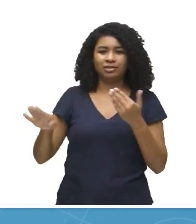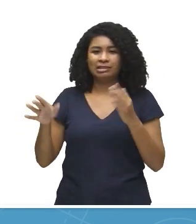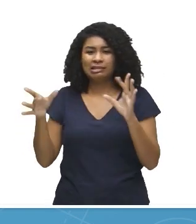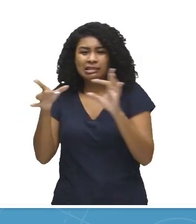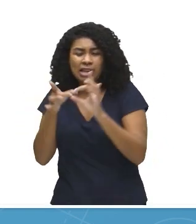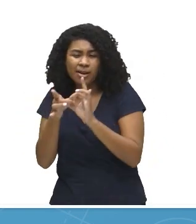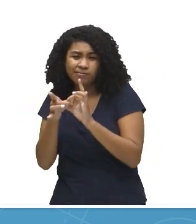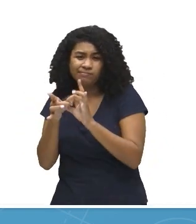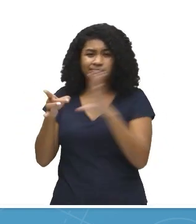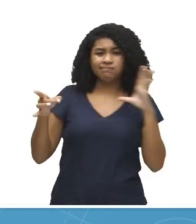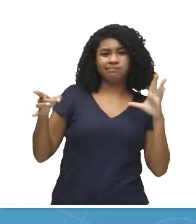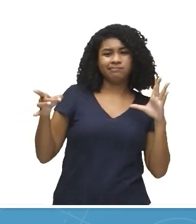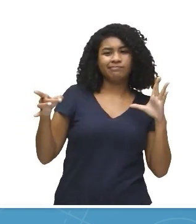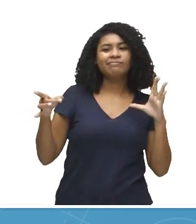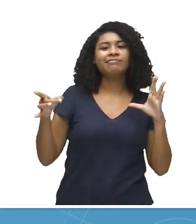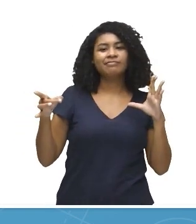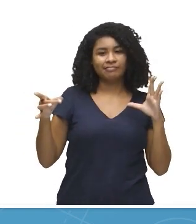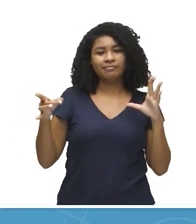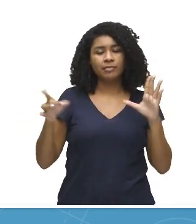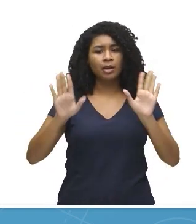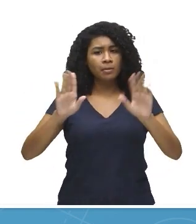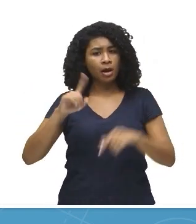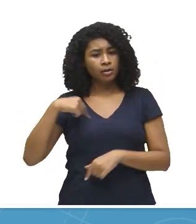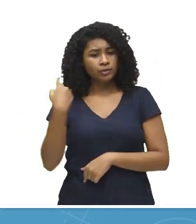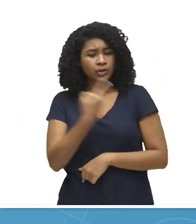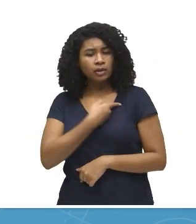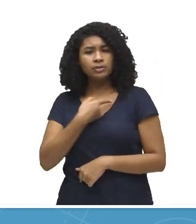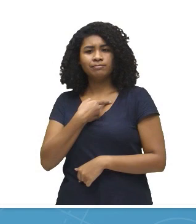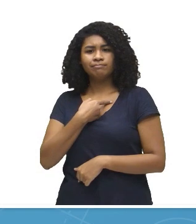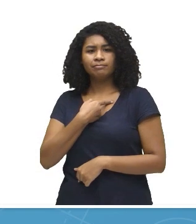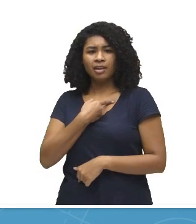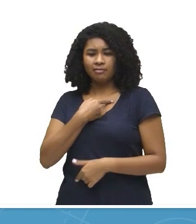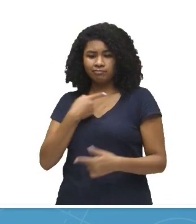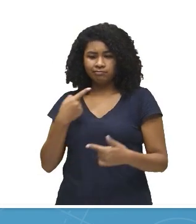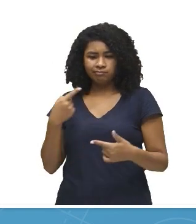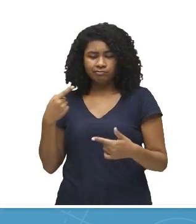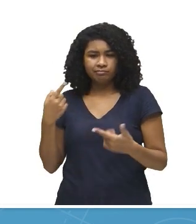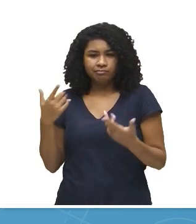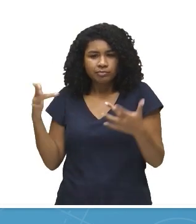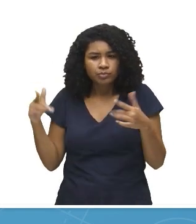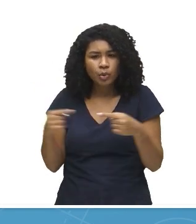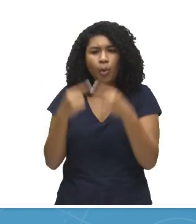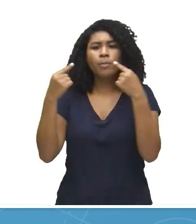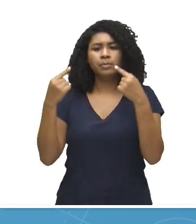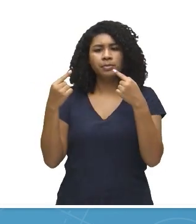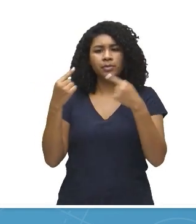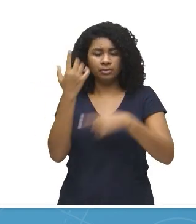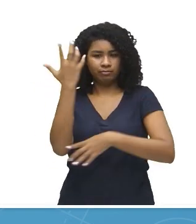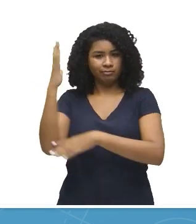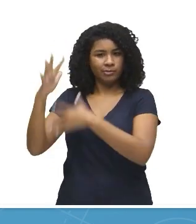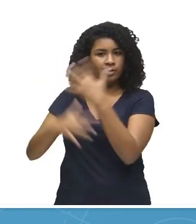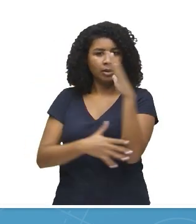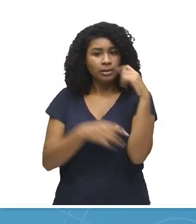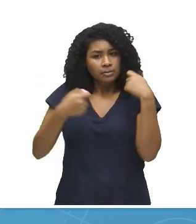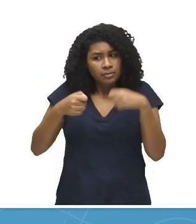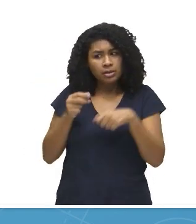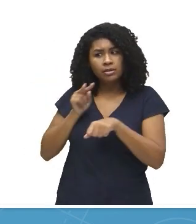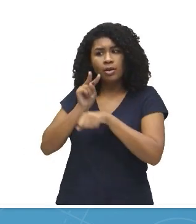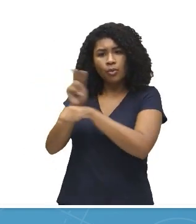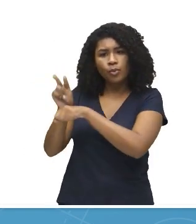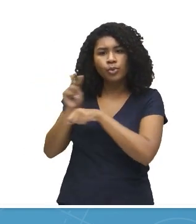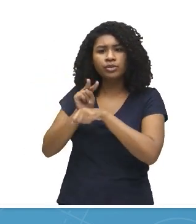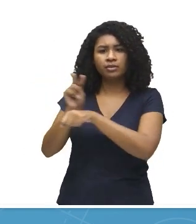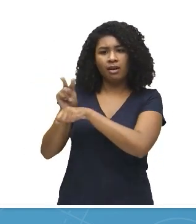gente faz parte da natureza e devemos preservar e conservar, né? O conceito de